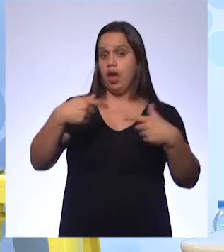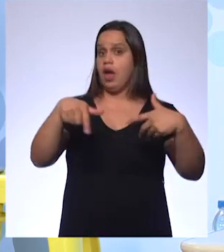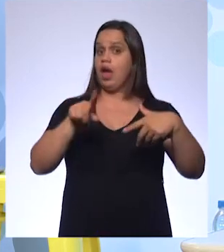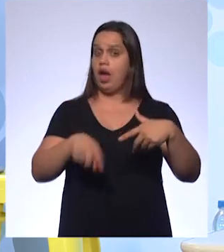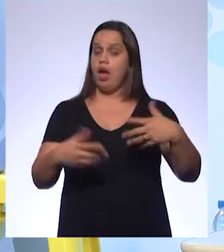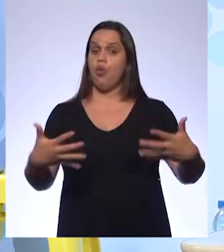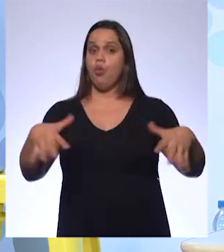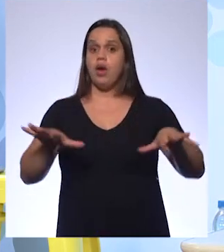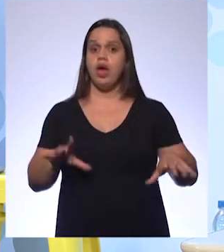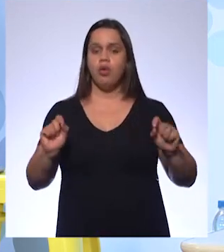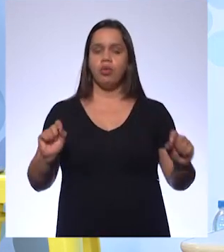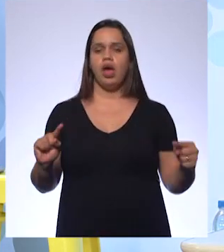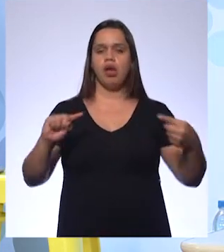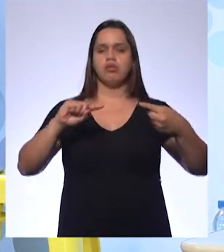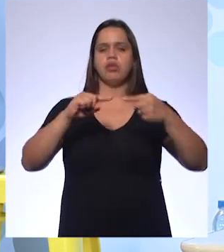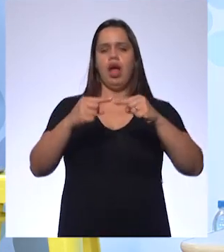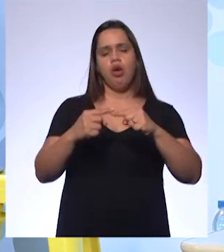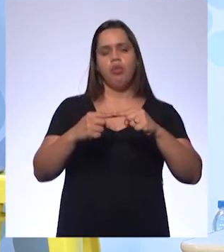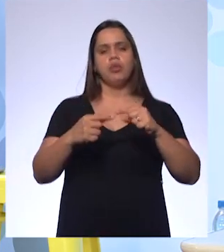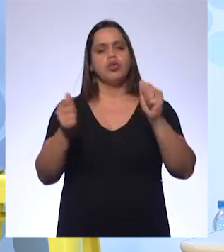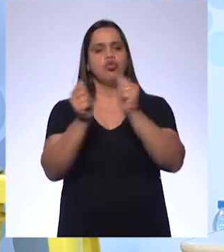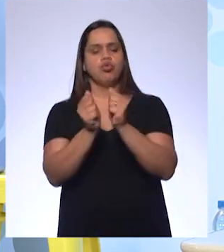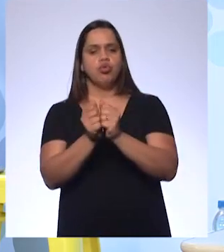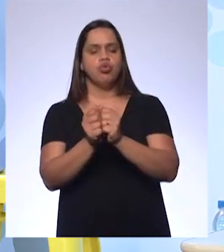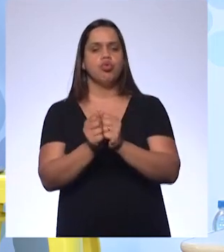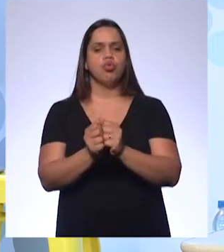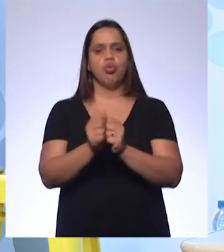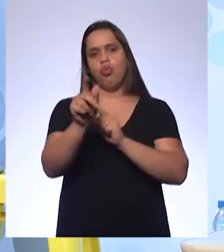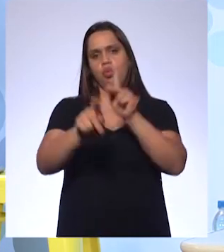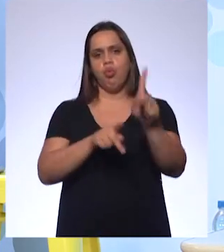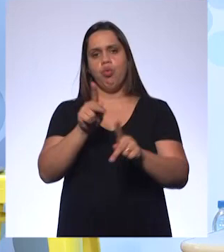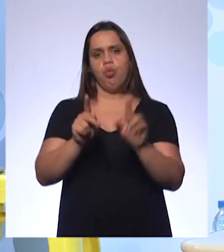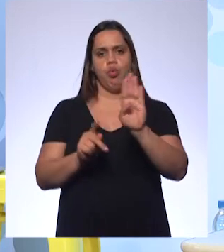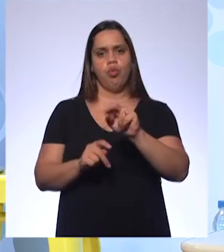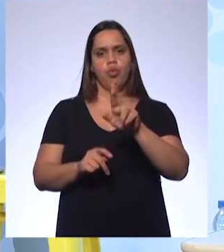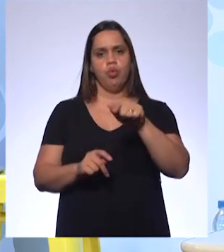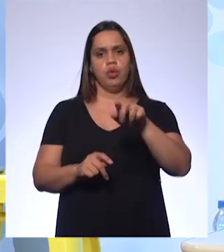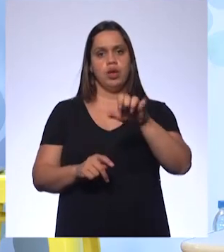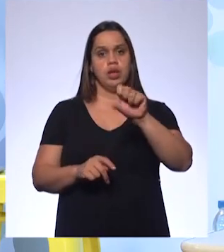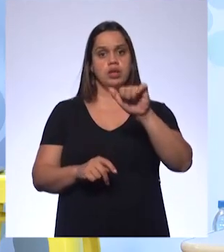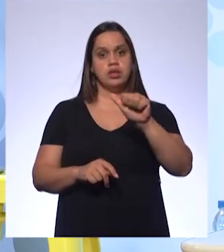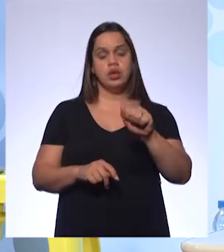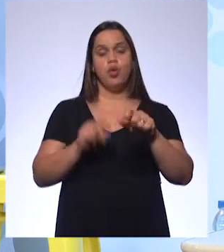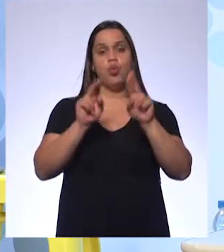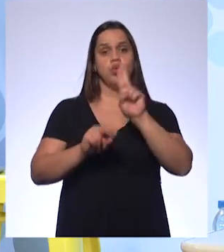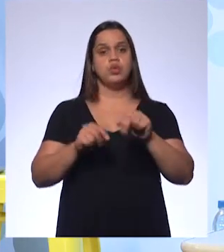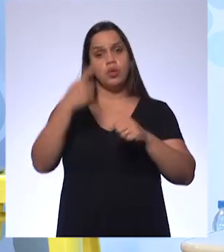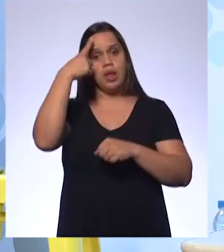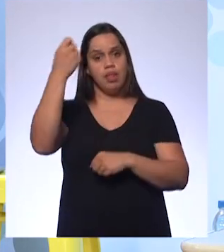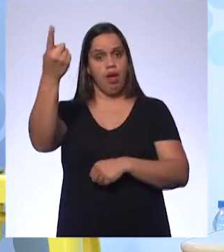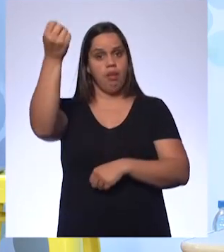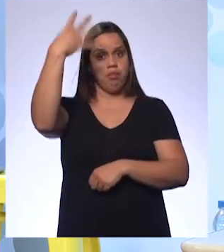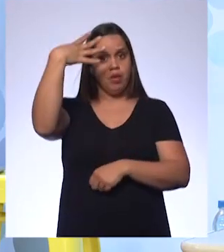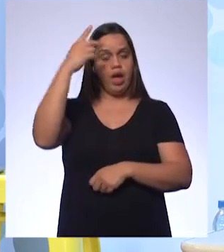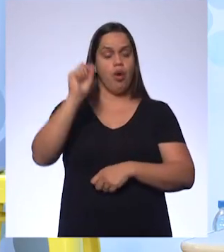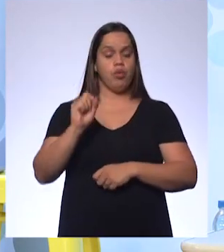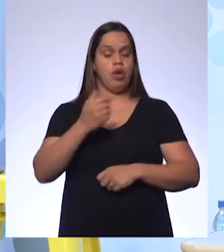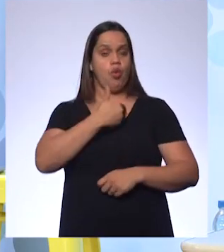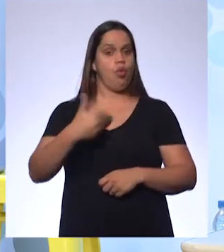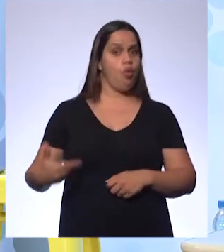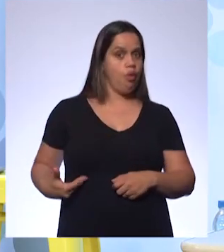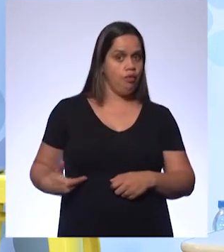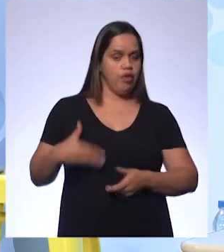se aliando um pouquinho com essa burguesia através de ideias do iluminismo, né? O governo servindo ao povo e